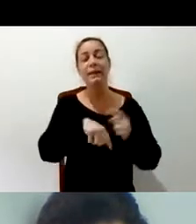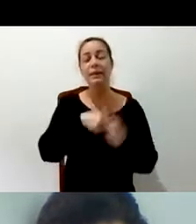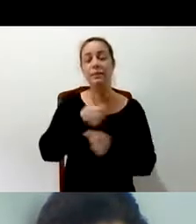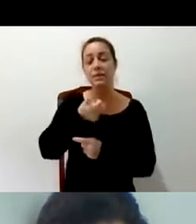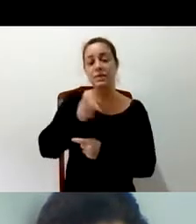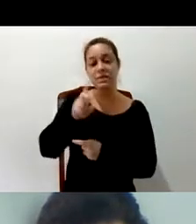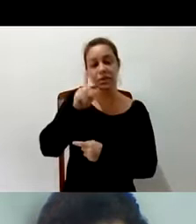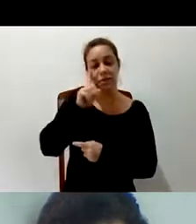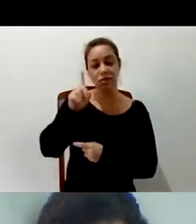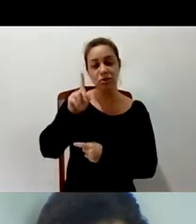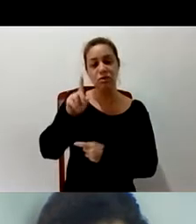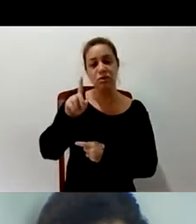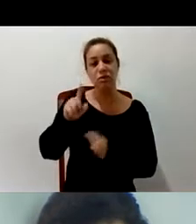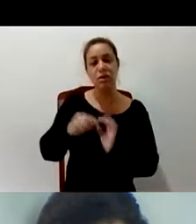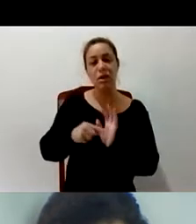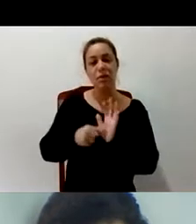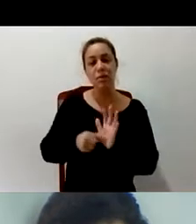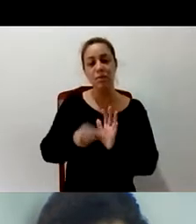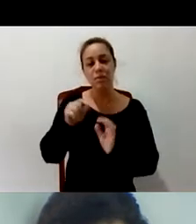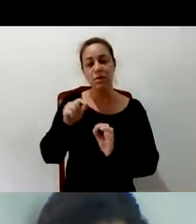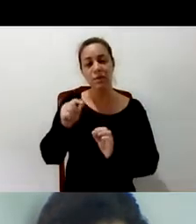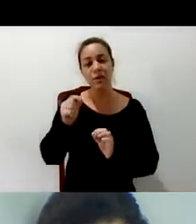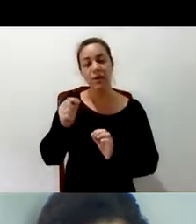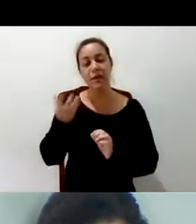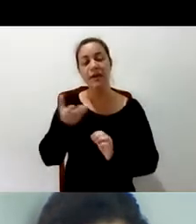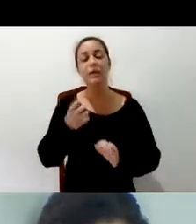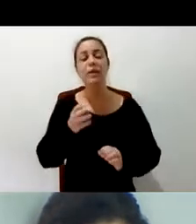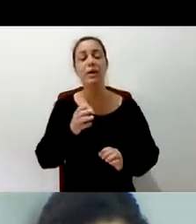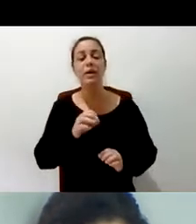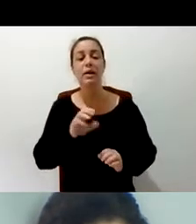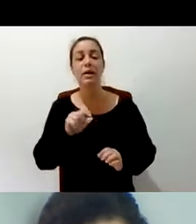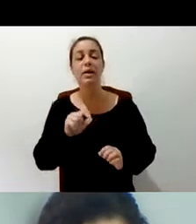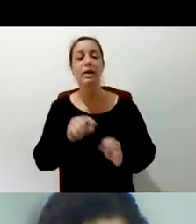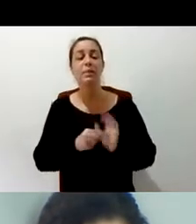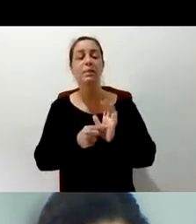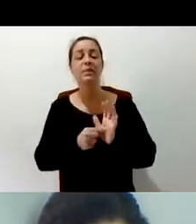uma exposição de motivos para mudar todo o ensino médio.